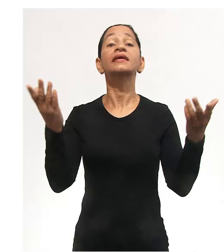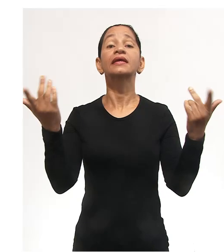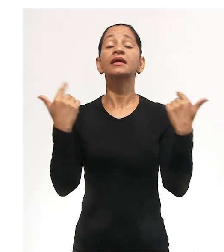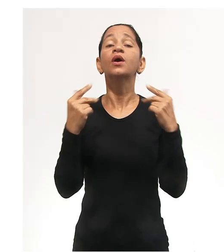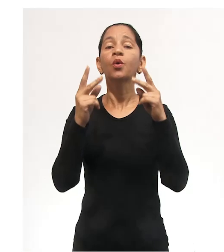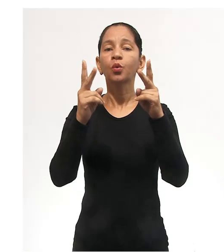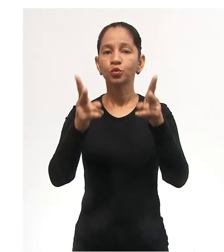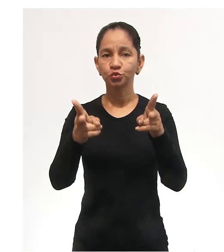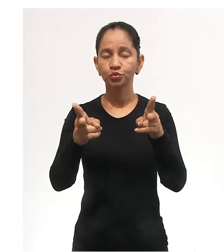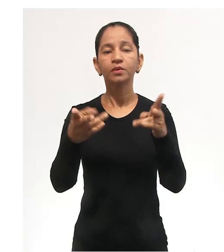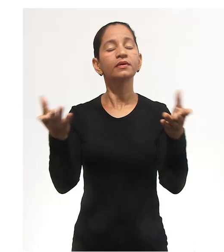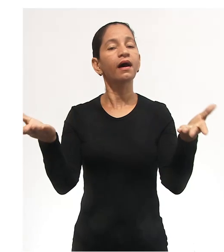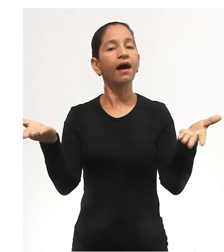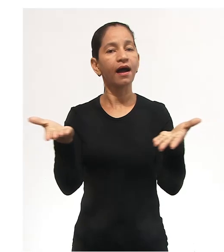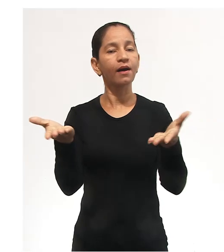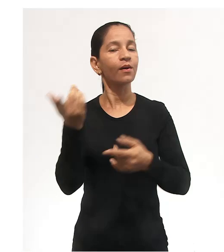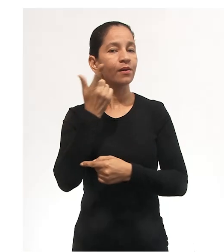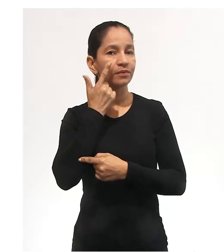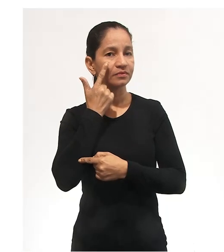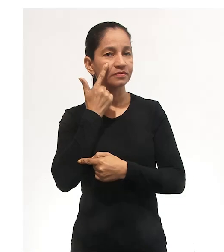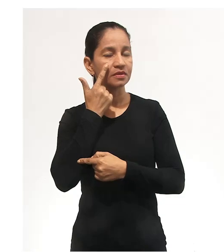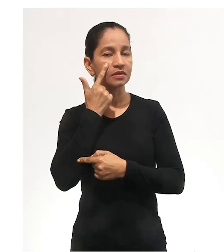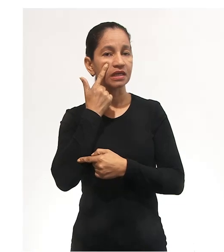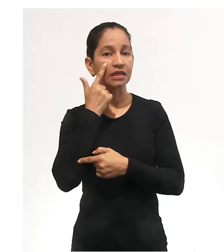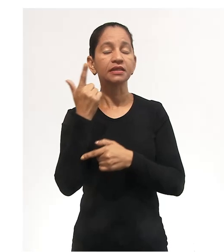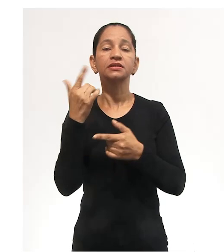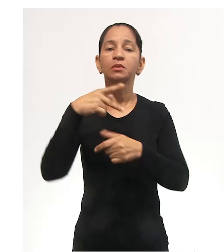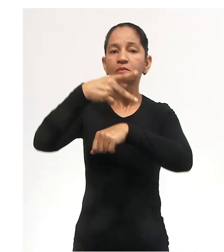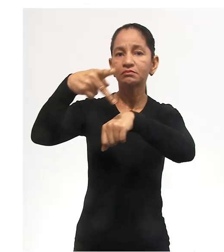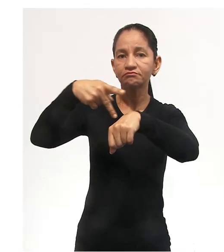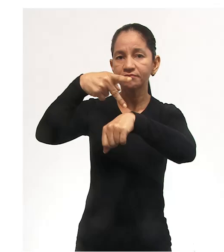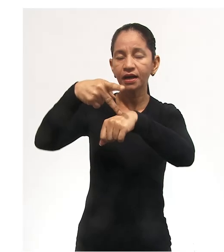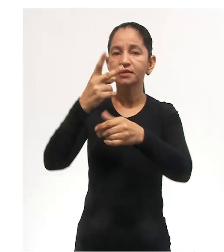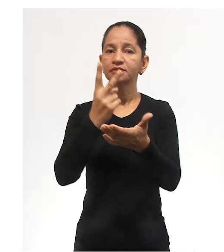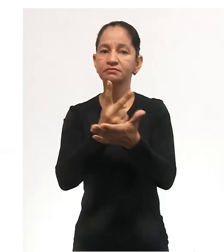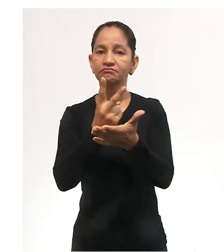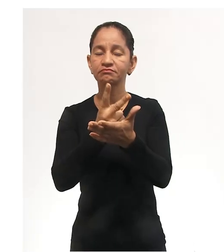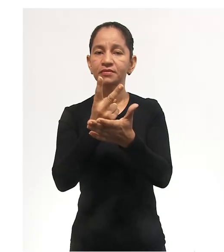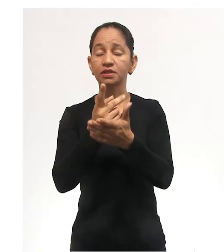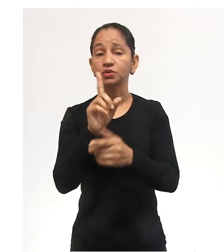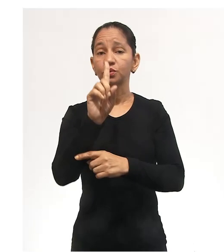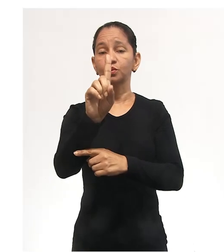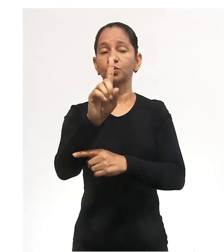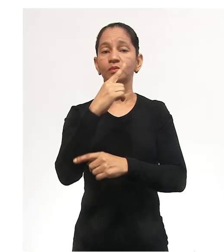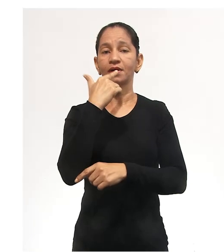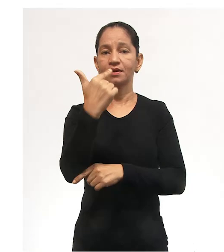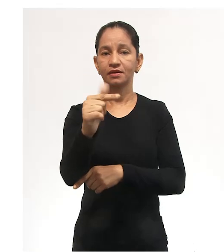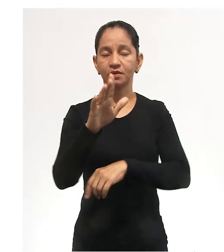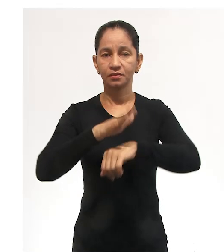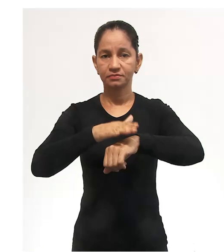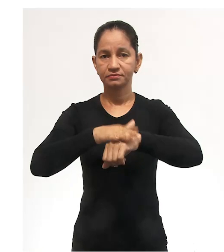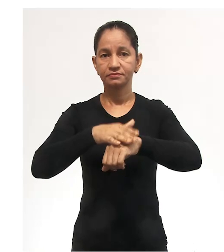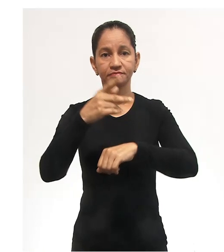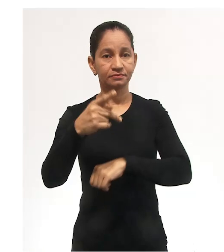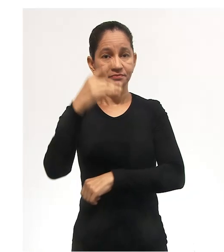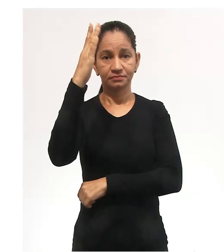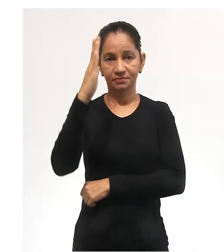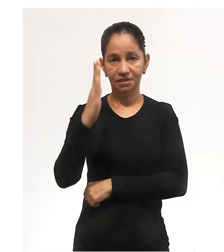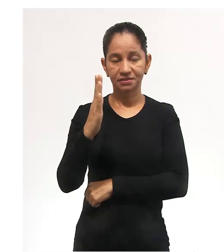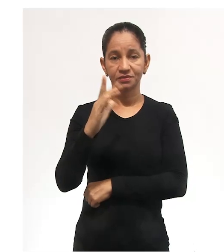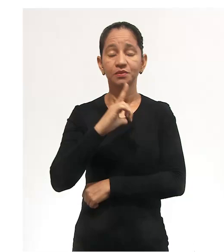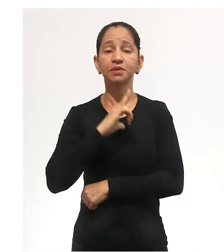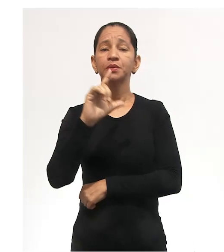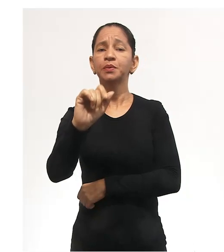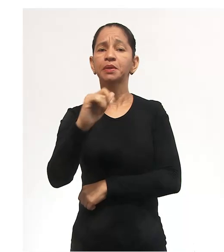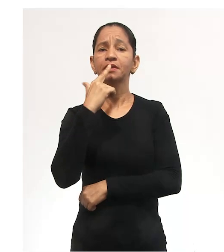sequência. Então, em um mesmo país, com um único idioma oficial, como o Brasil, a língua é